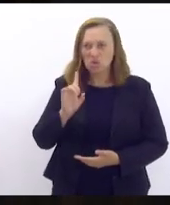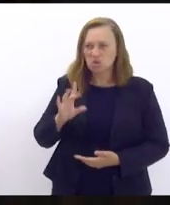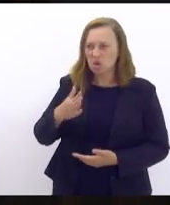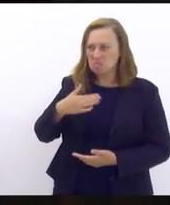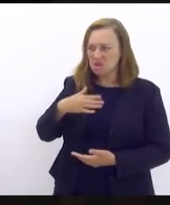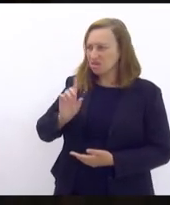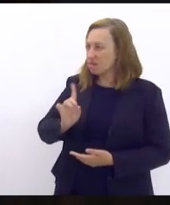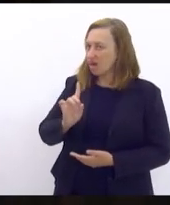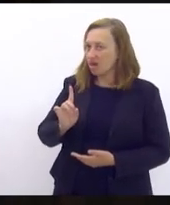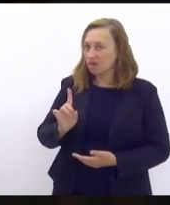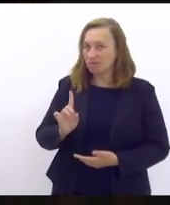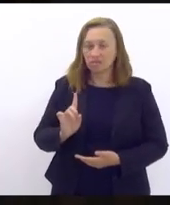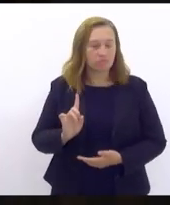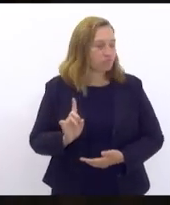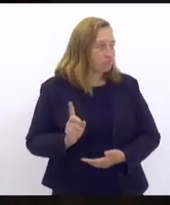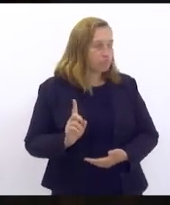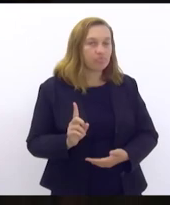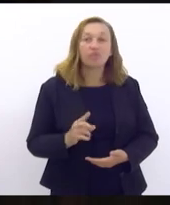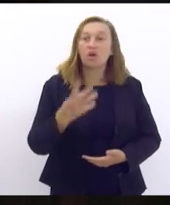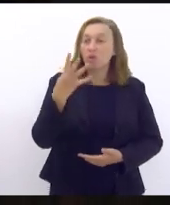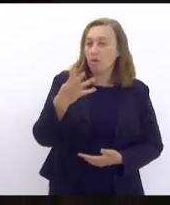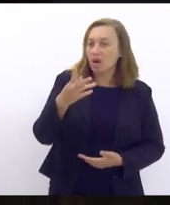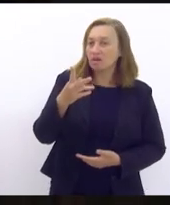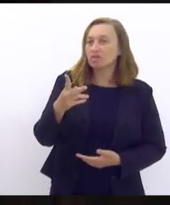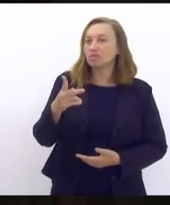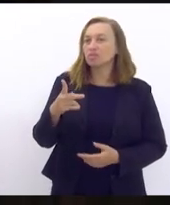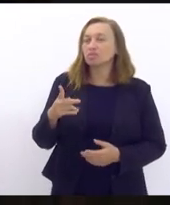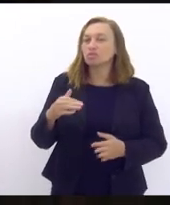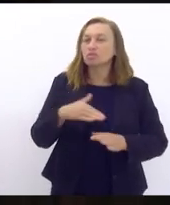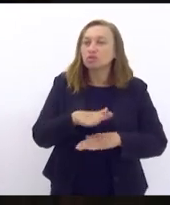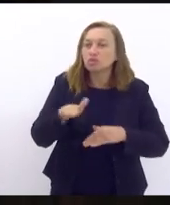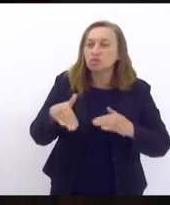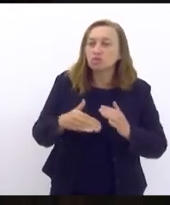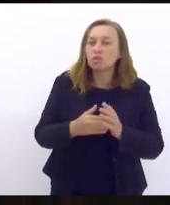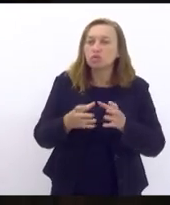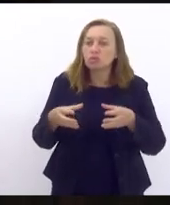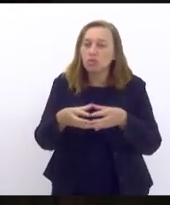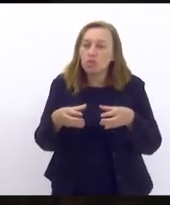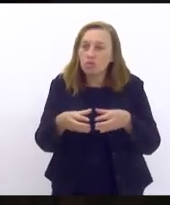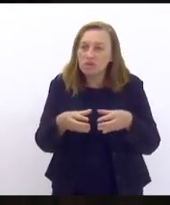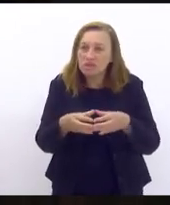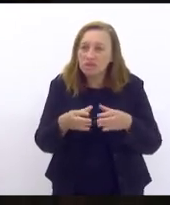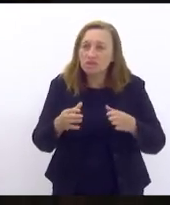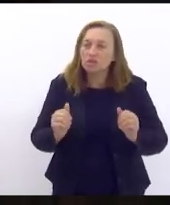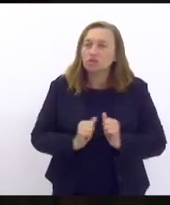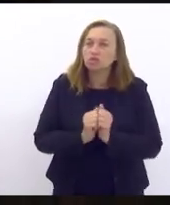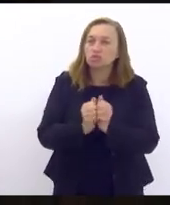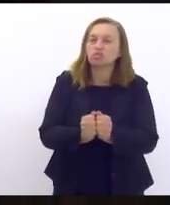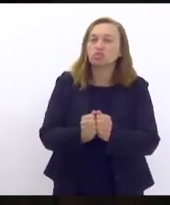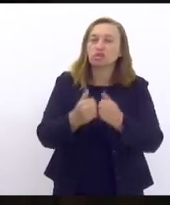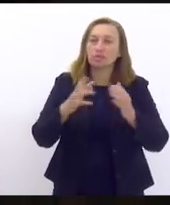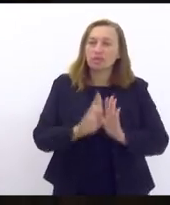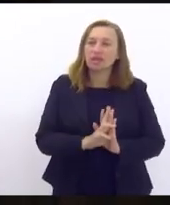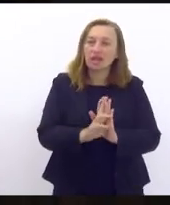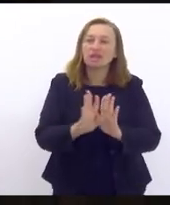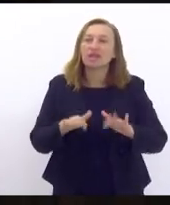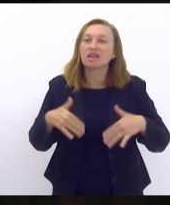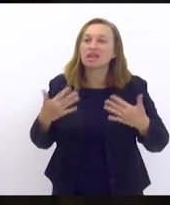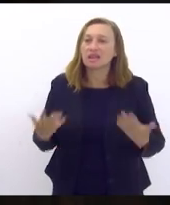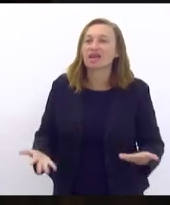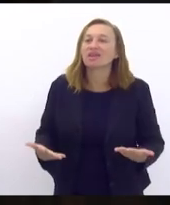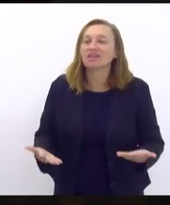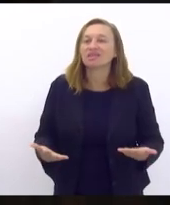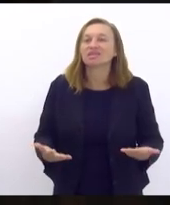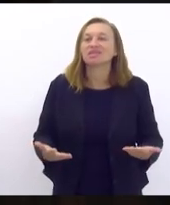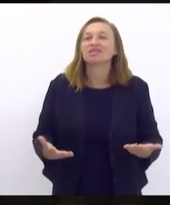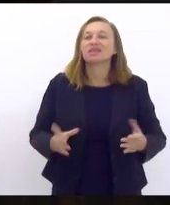Ju, nordestina, sozinha, mas desses feirantes todos, junto com a comissão e todos eles representados. Então, é